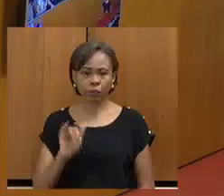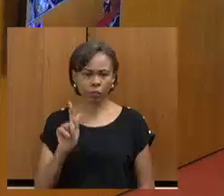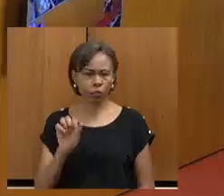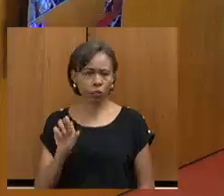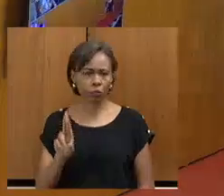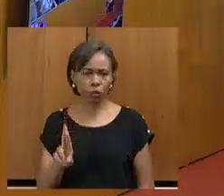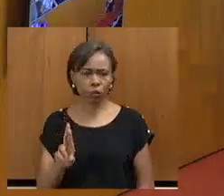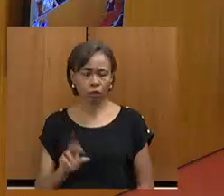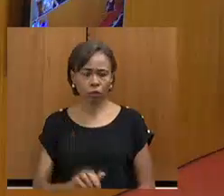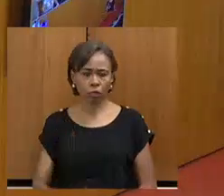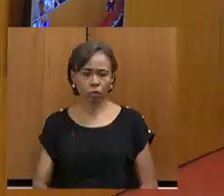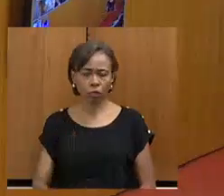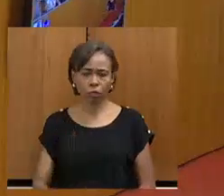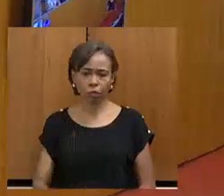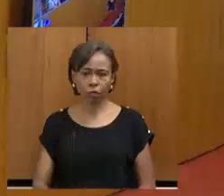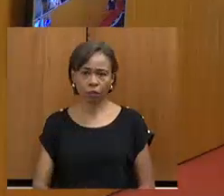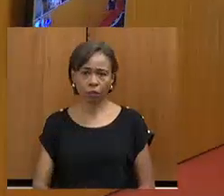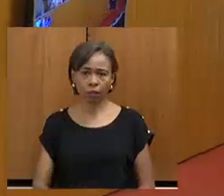Seja bem-vindo.